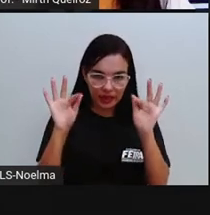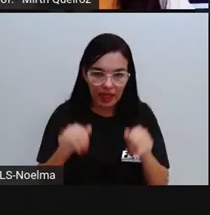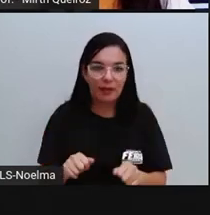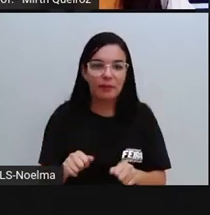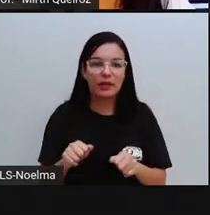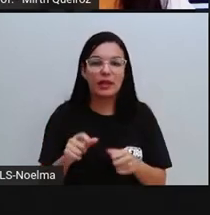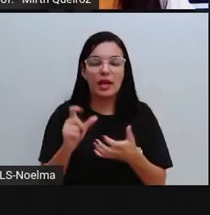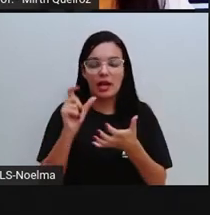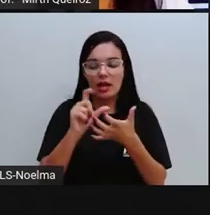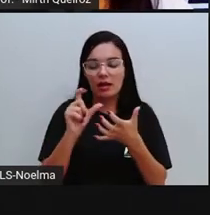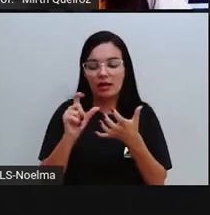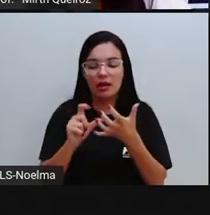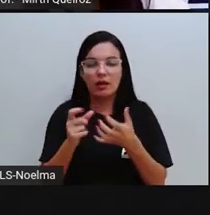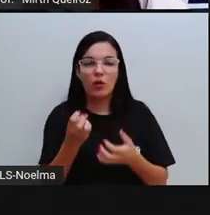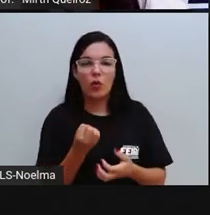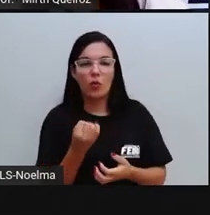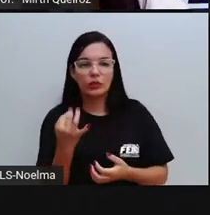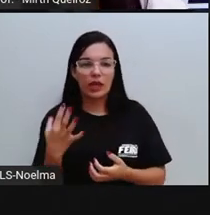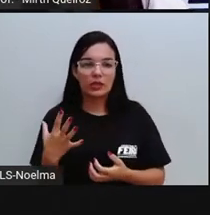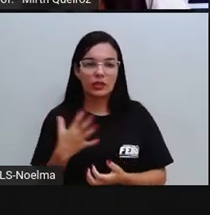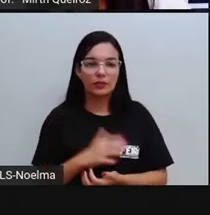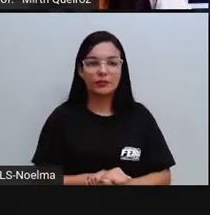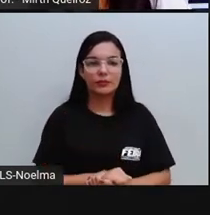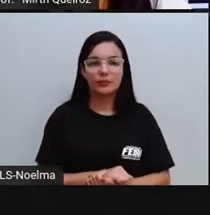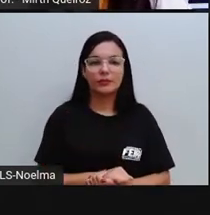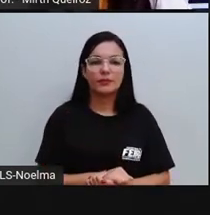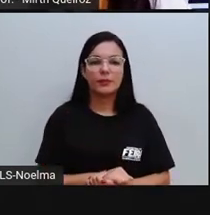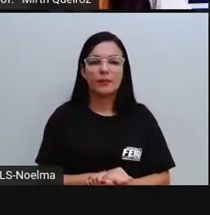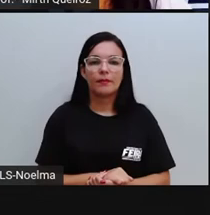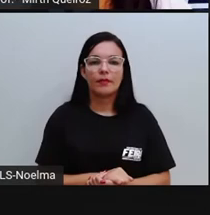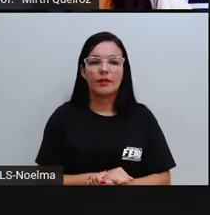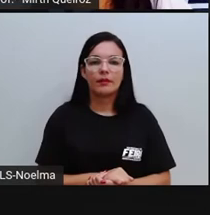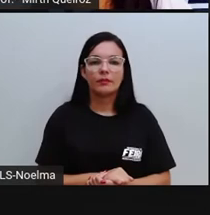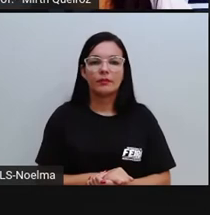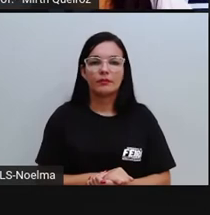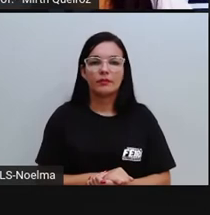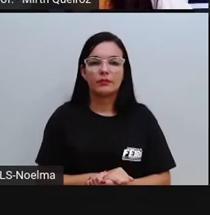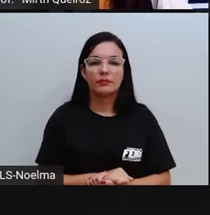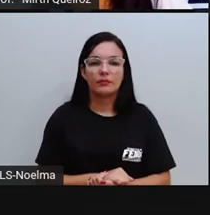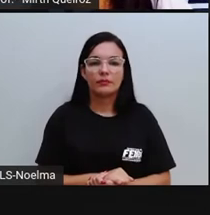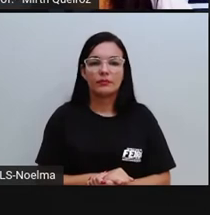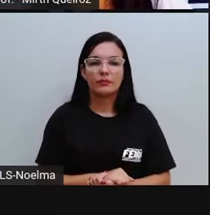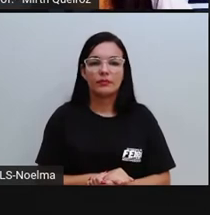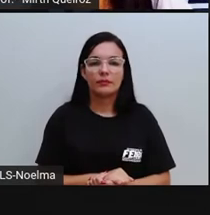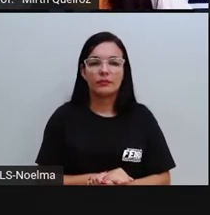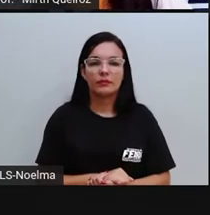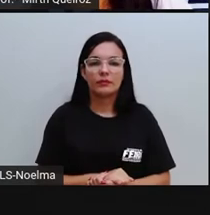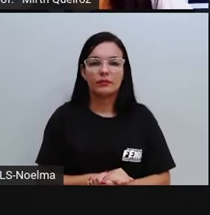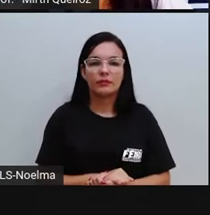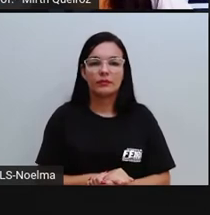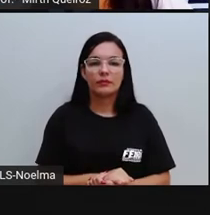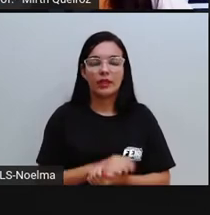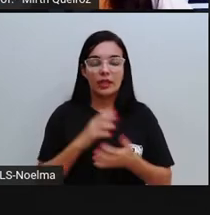fazer a contagem da sílaba poética no verso, certo?